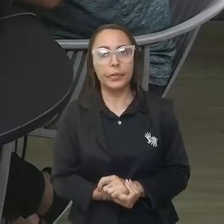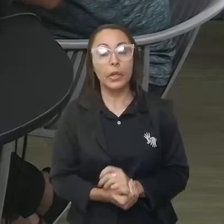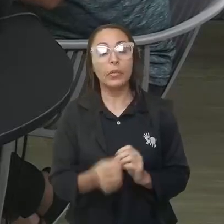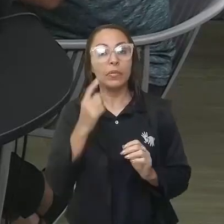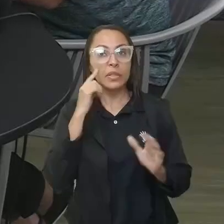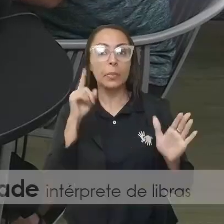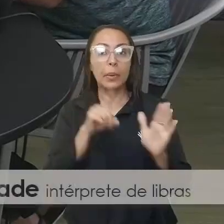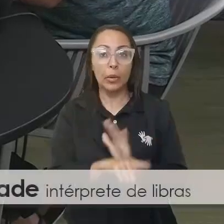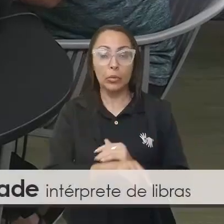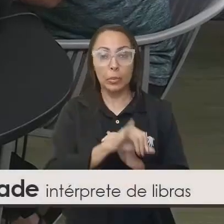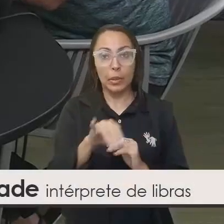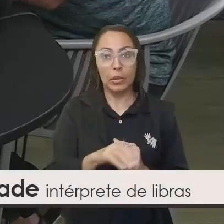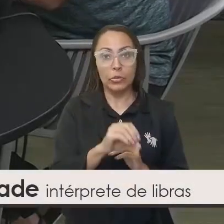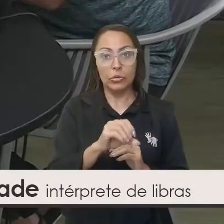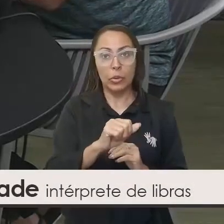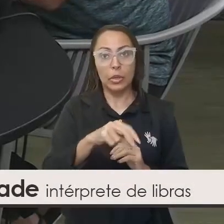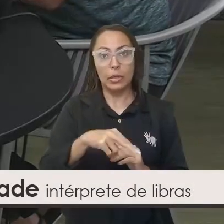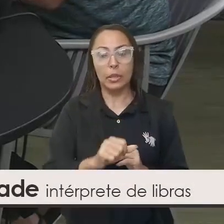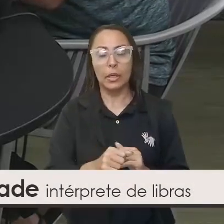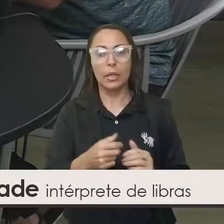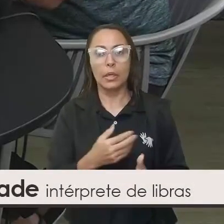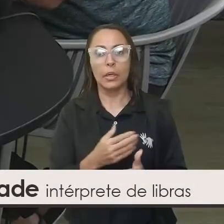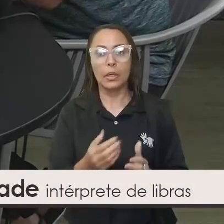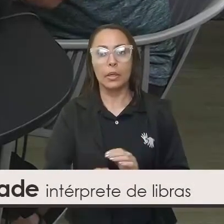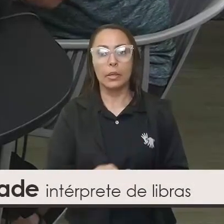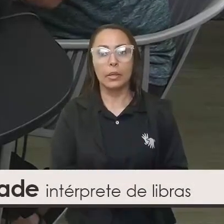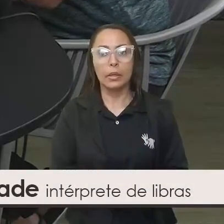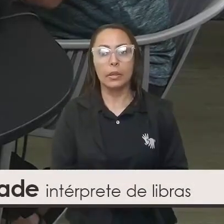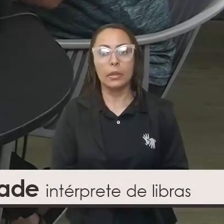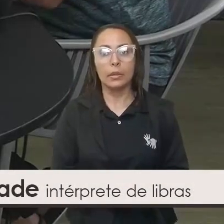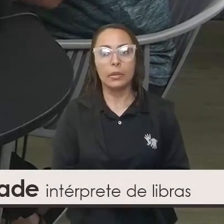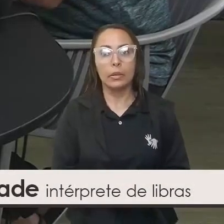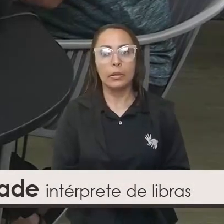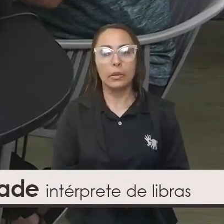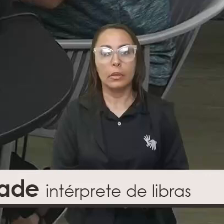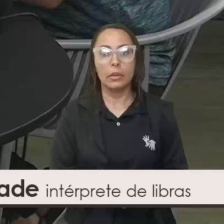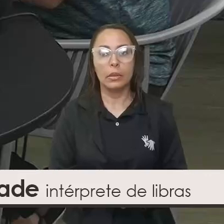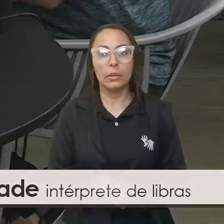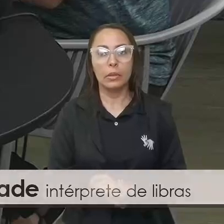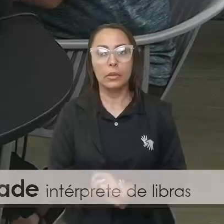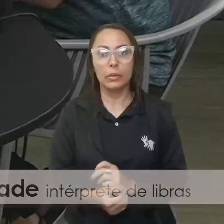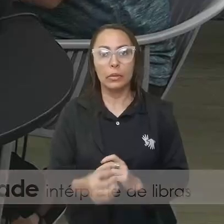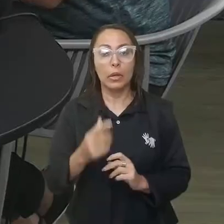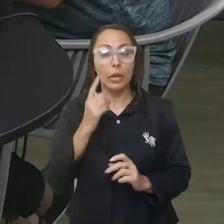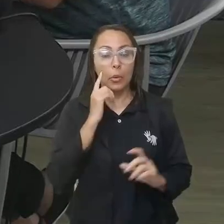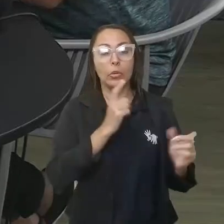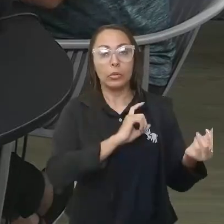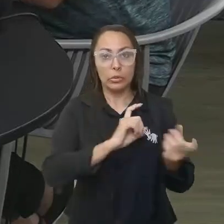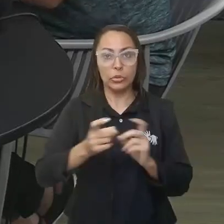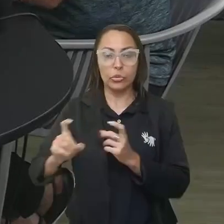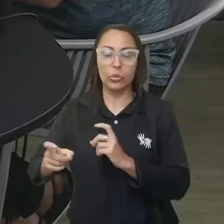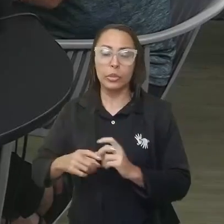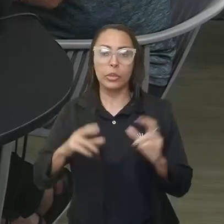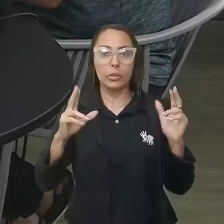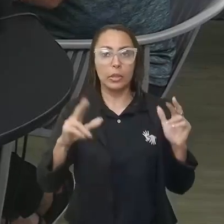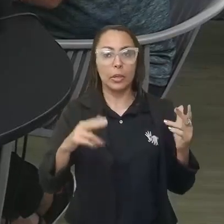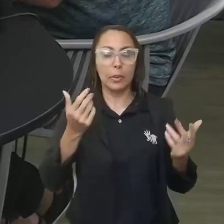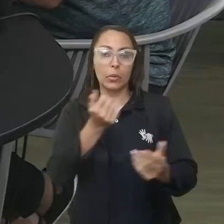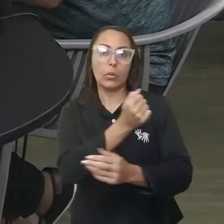para a Joana, né, pegando o que você colocou aí. E como discutir esse tema com estudantes